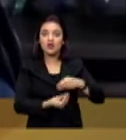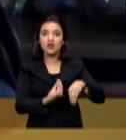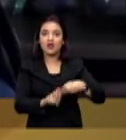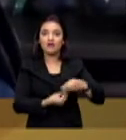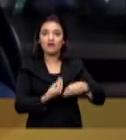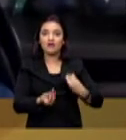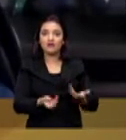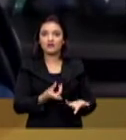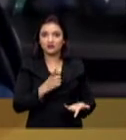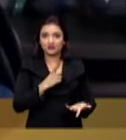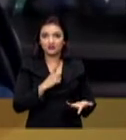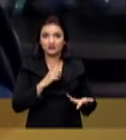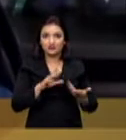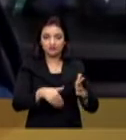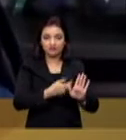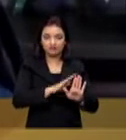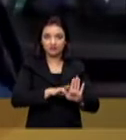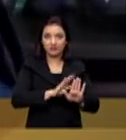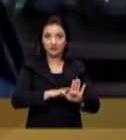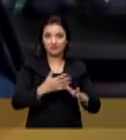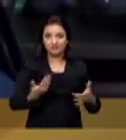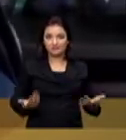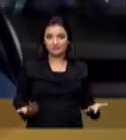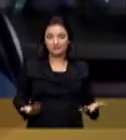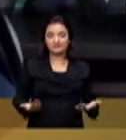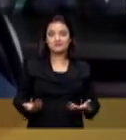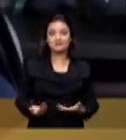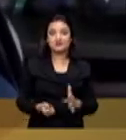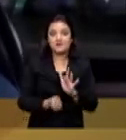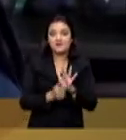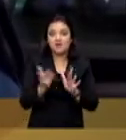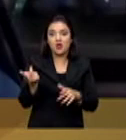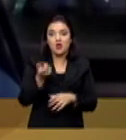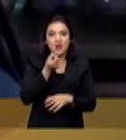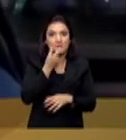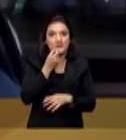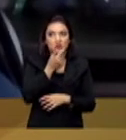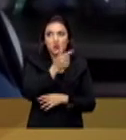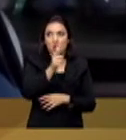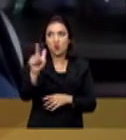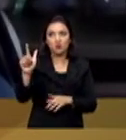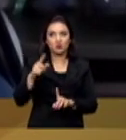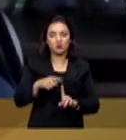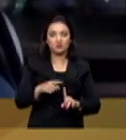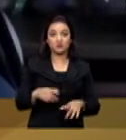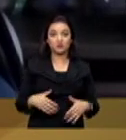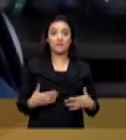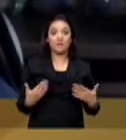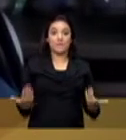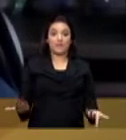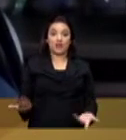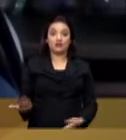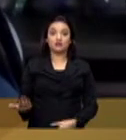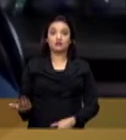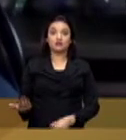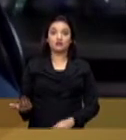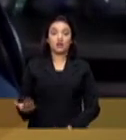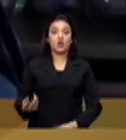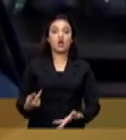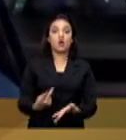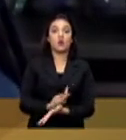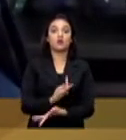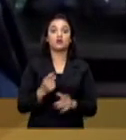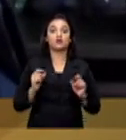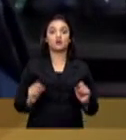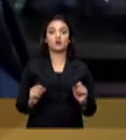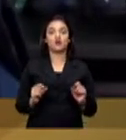princípios ativos de diversos outros medicamentos. E a reação a esse comportamento delituoso levou